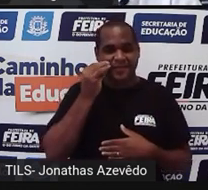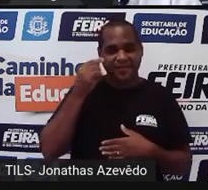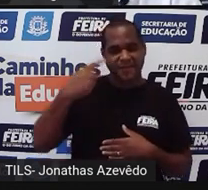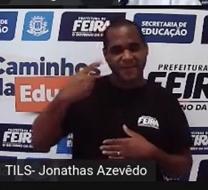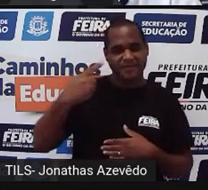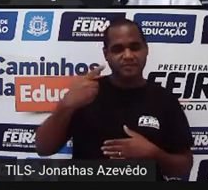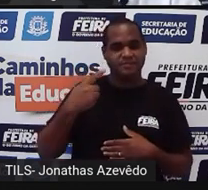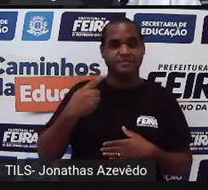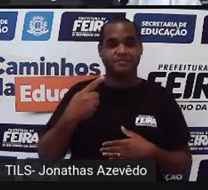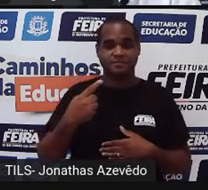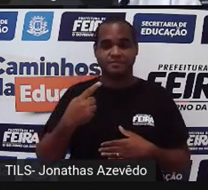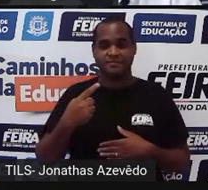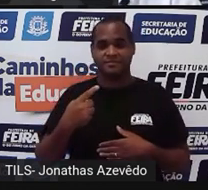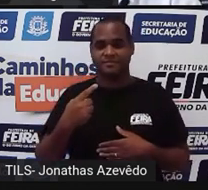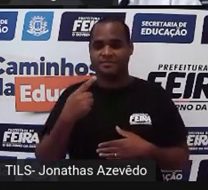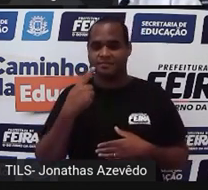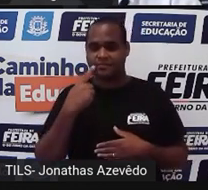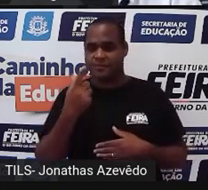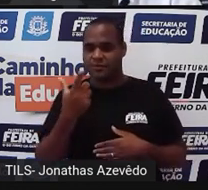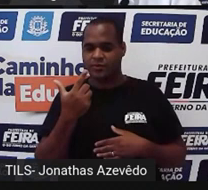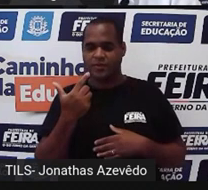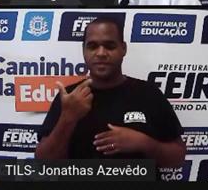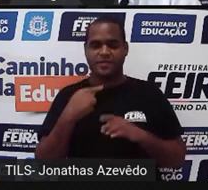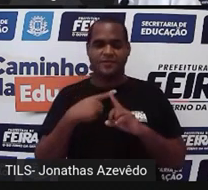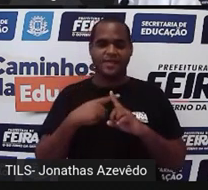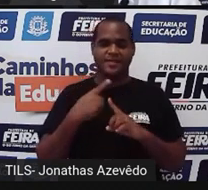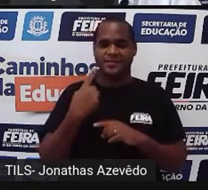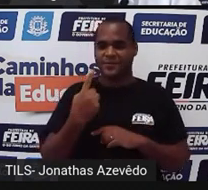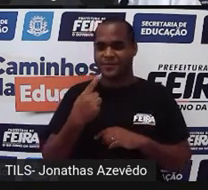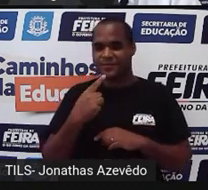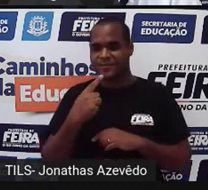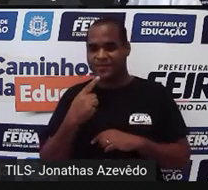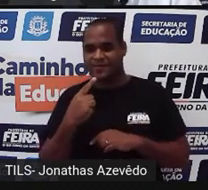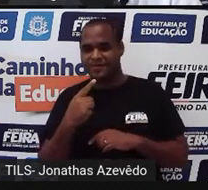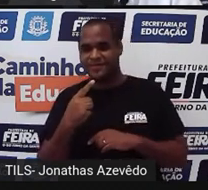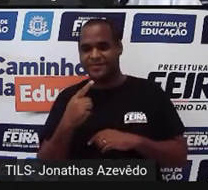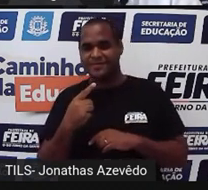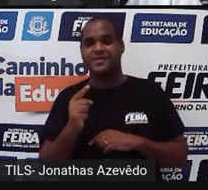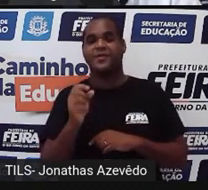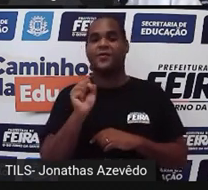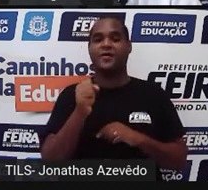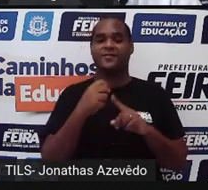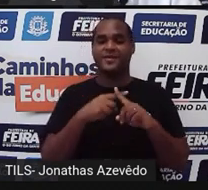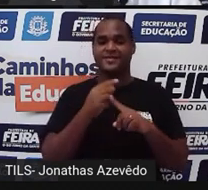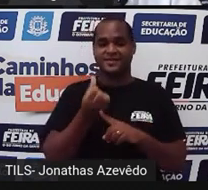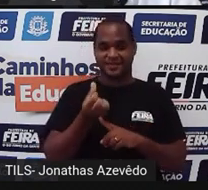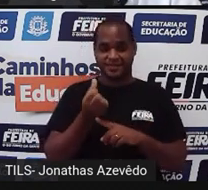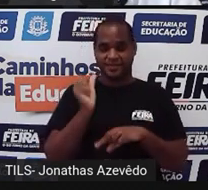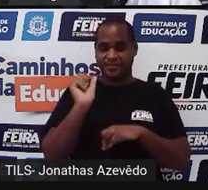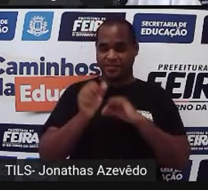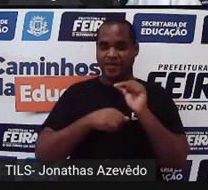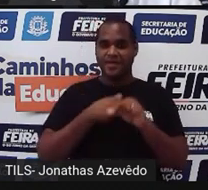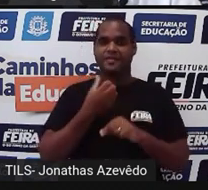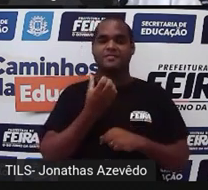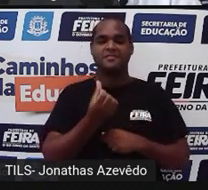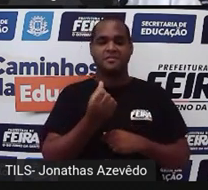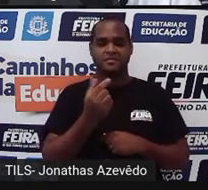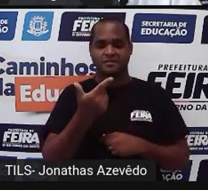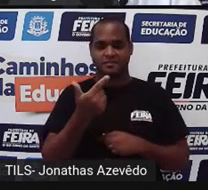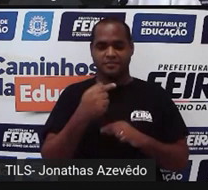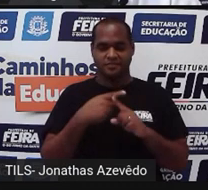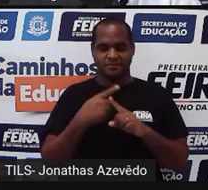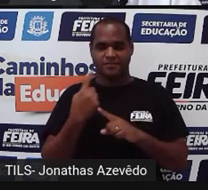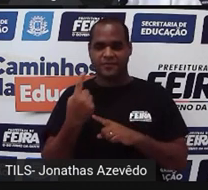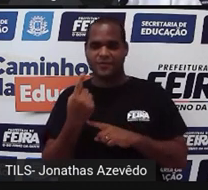primeiro. 12 vezes 1, trocando x por 1. 8 vezes 6, trocando x por 6. 12 vezes